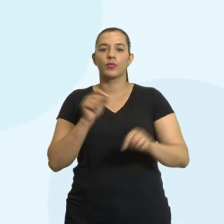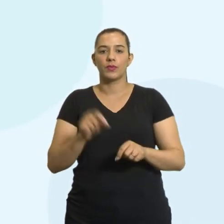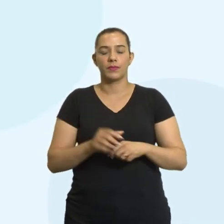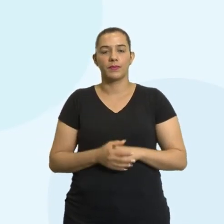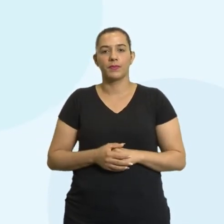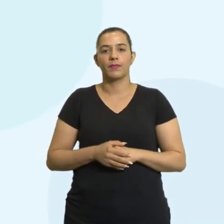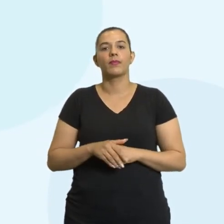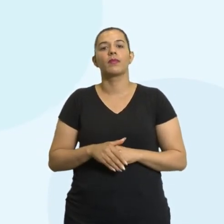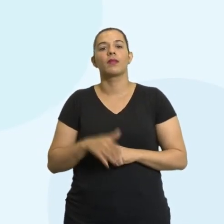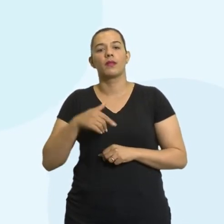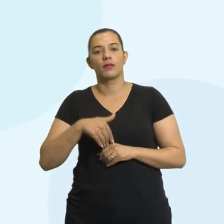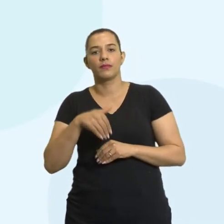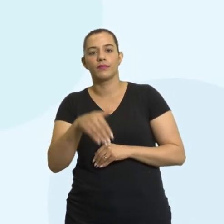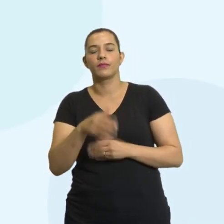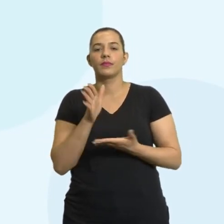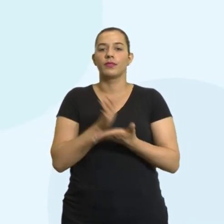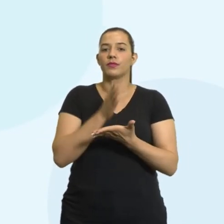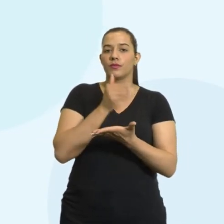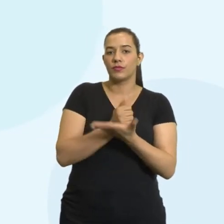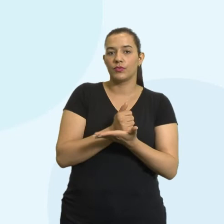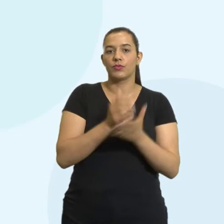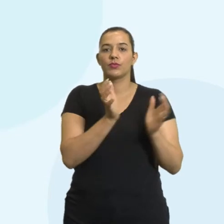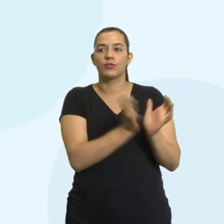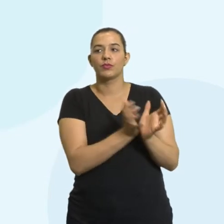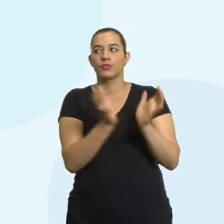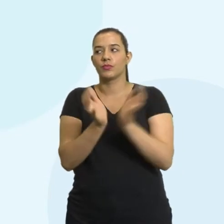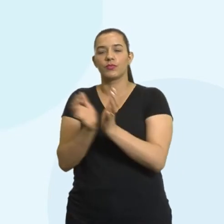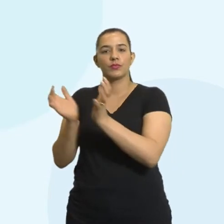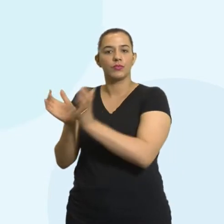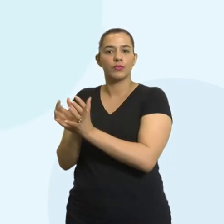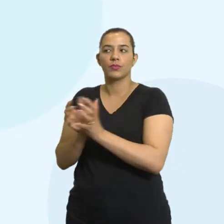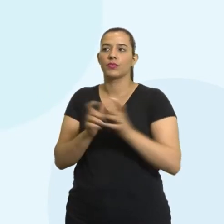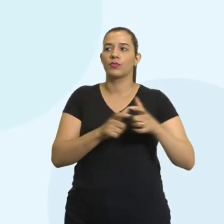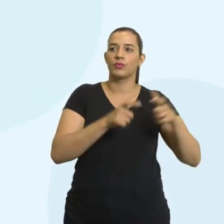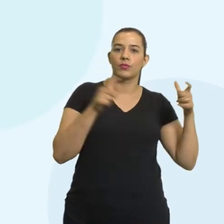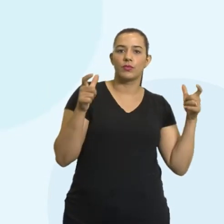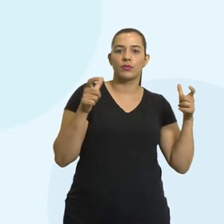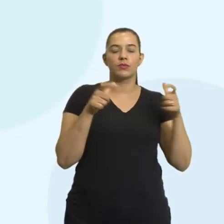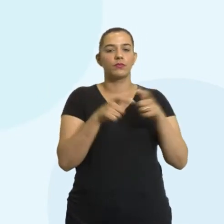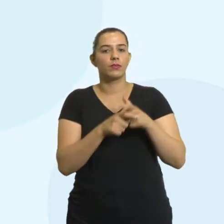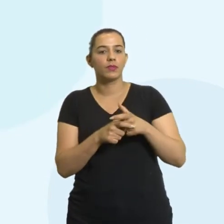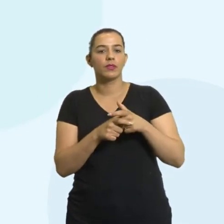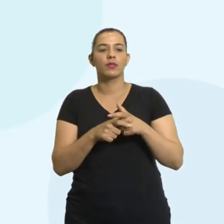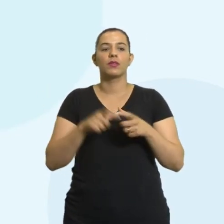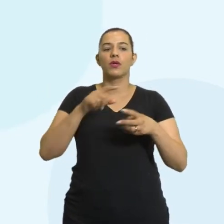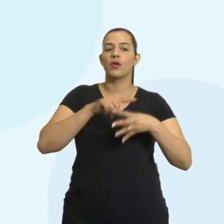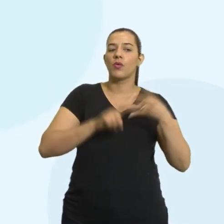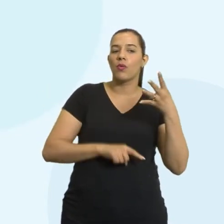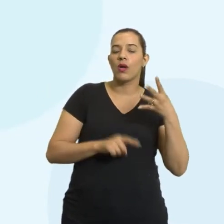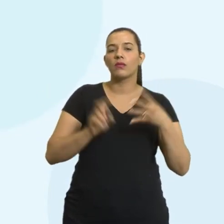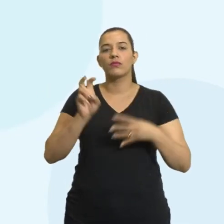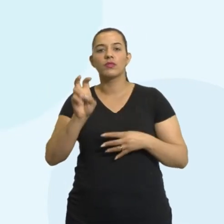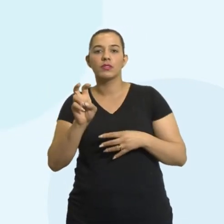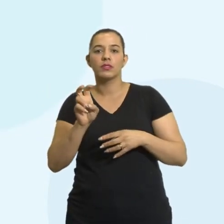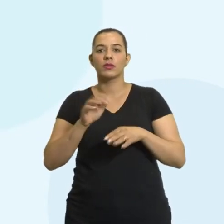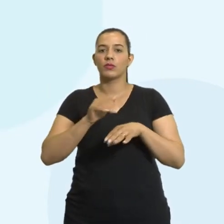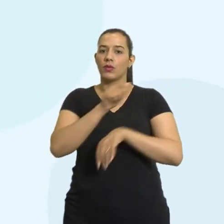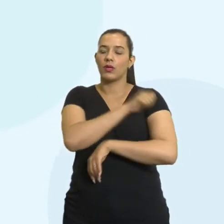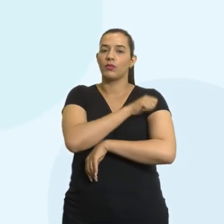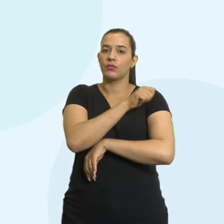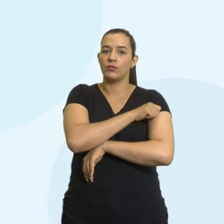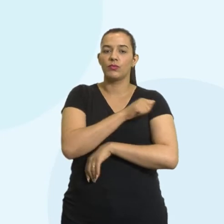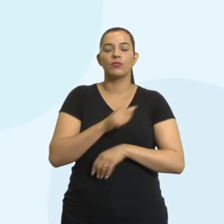dividir os estudantes por grupos, não grupos muito grandes, a gente recomenda 4 a 5 estudantes no máximo, para